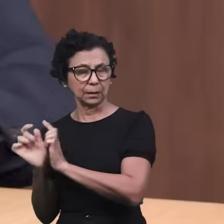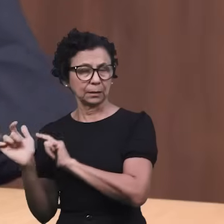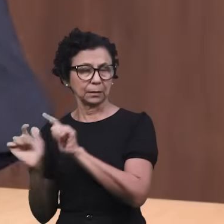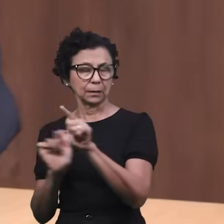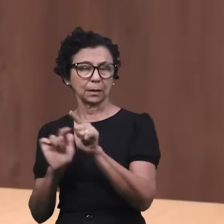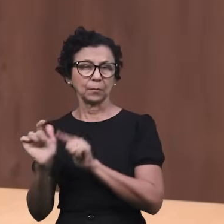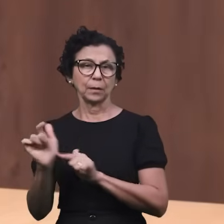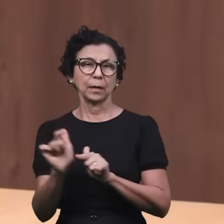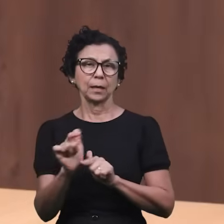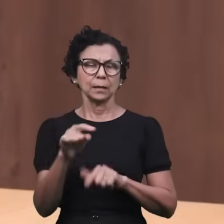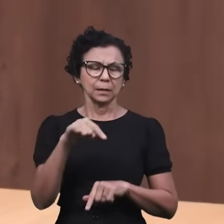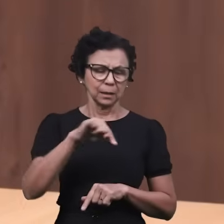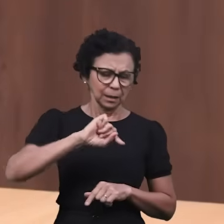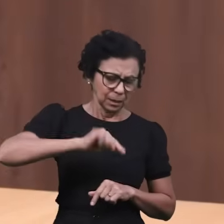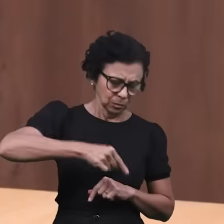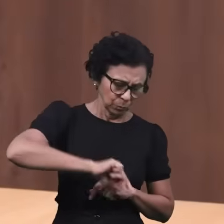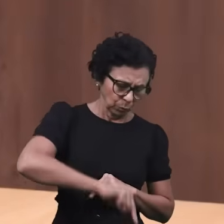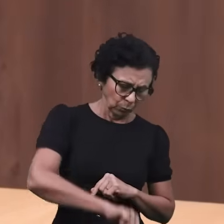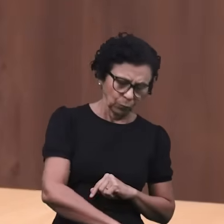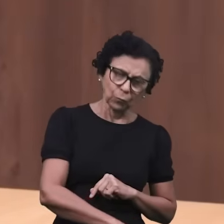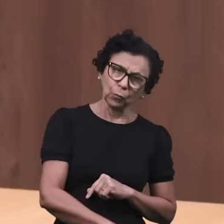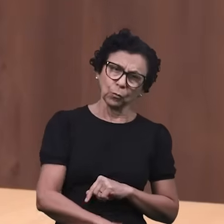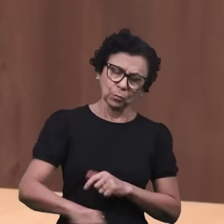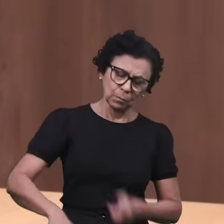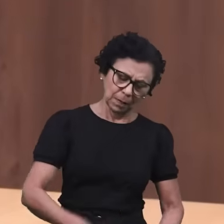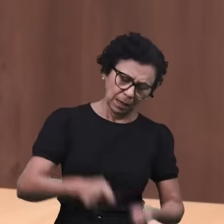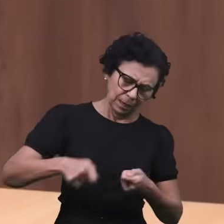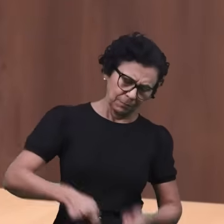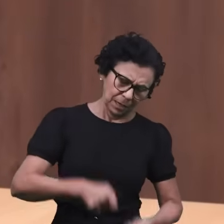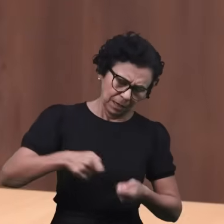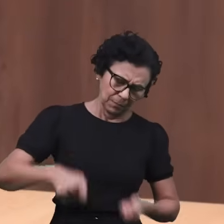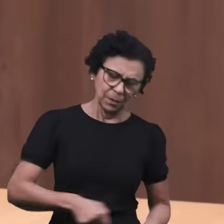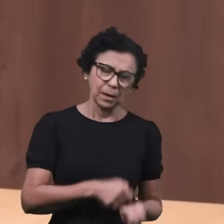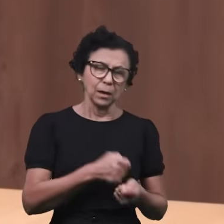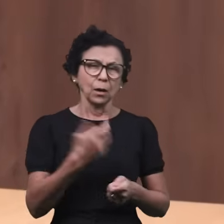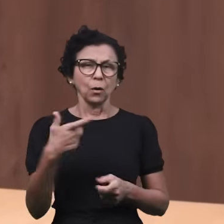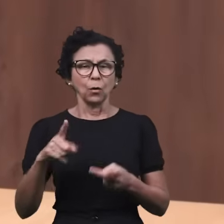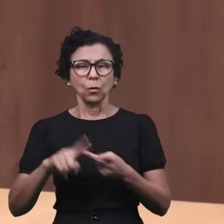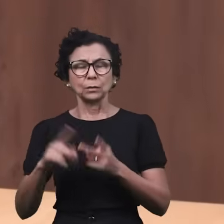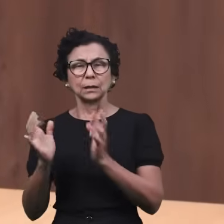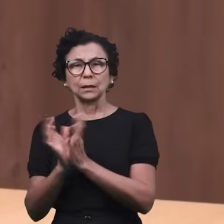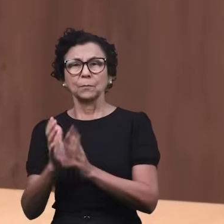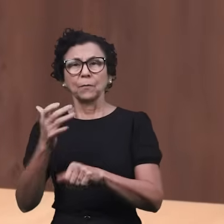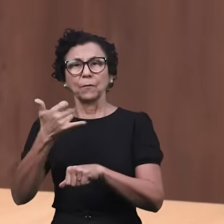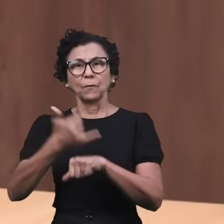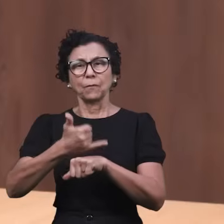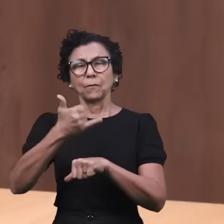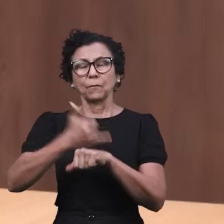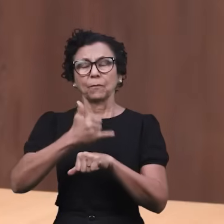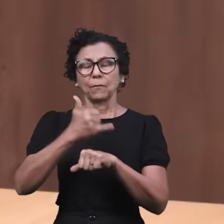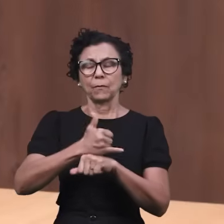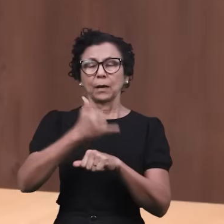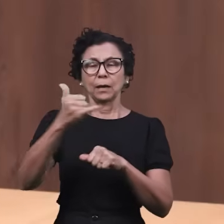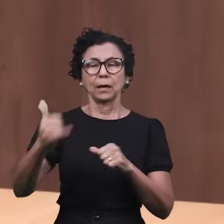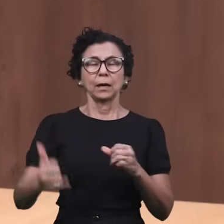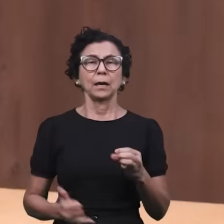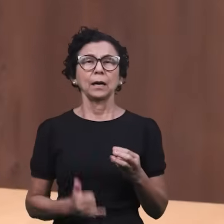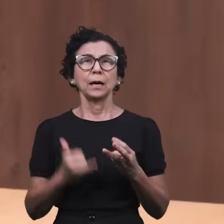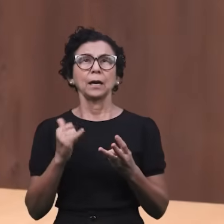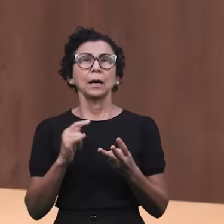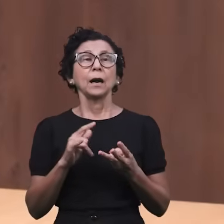parte de fundação, tem outra equipe que trabalha na parte de ferragem, tem outra equipe que é na... Então,